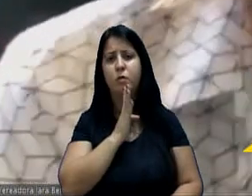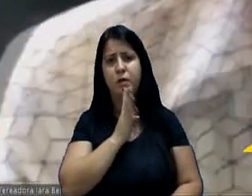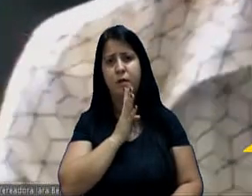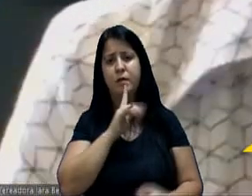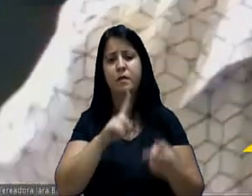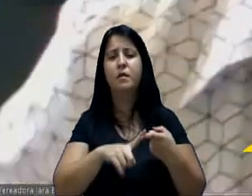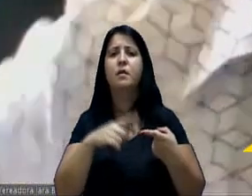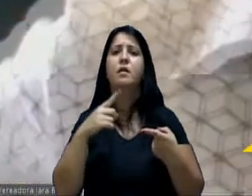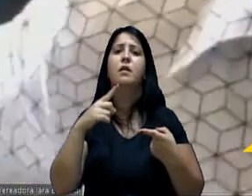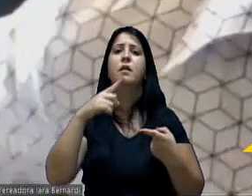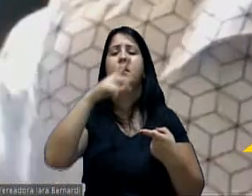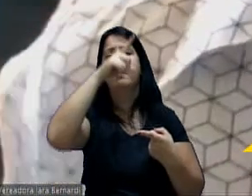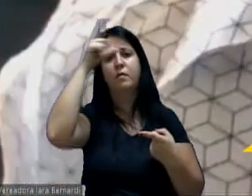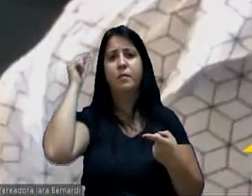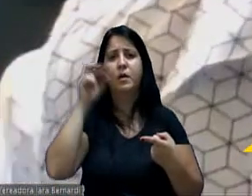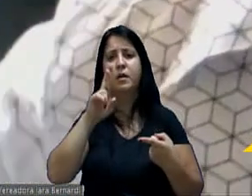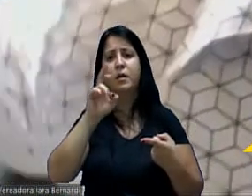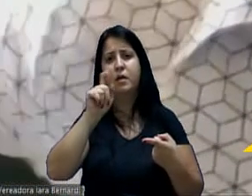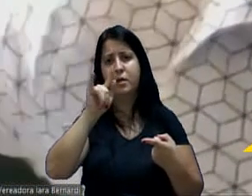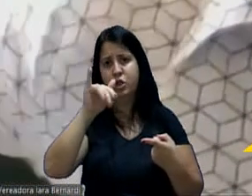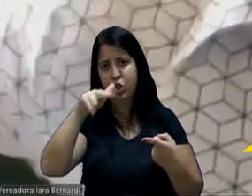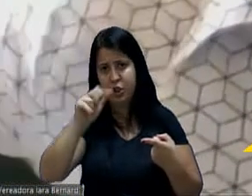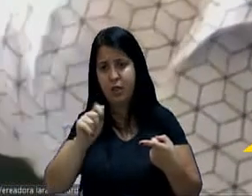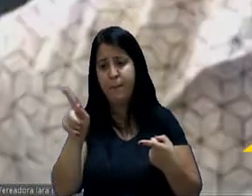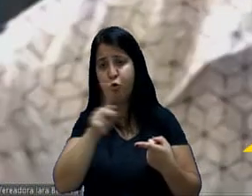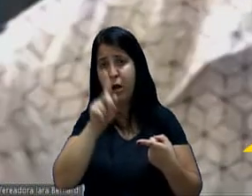Regina Cardoso, professora da UNIP,